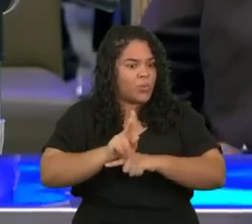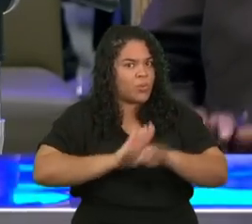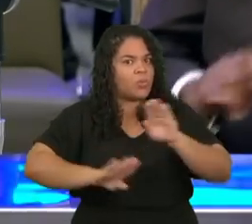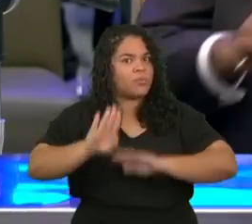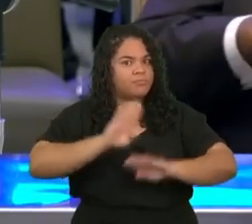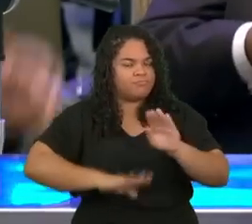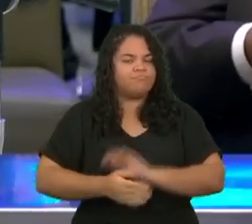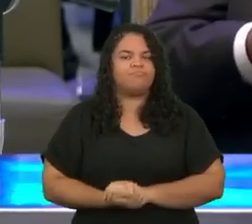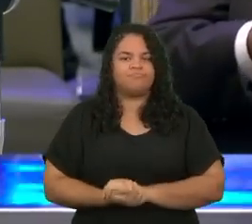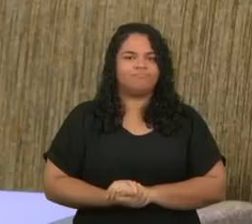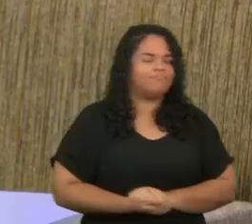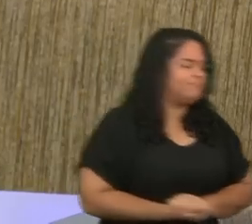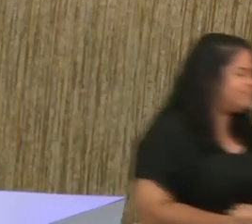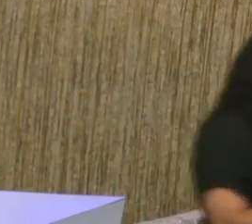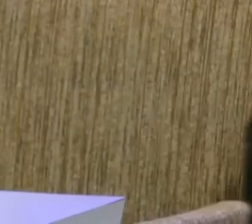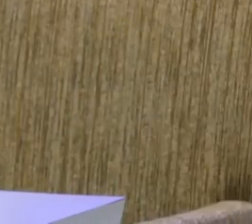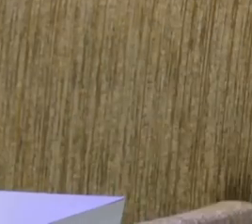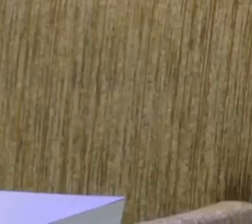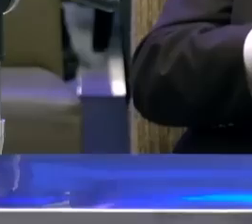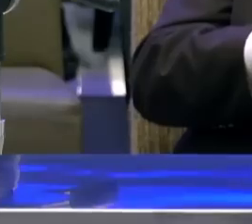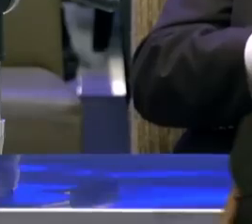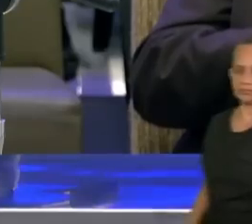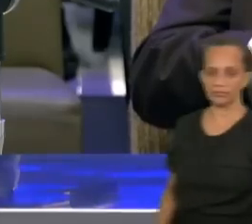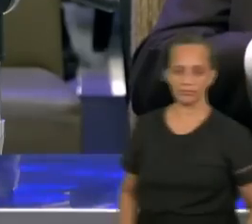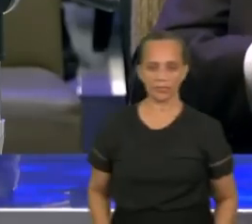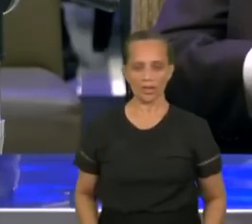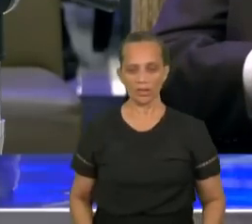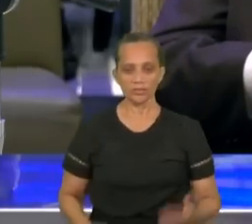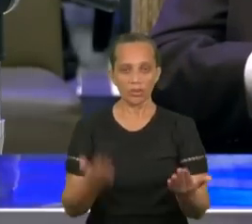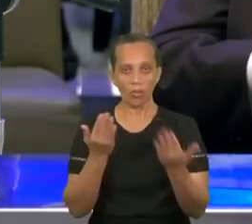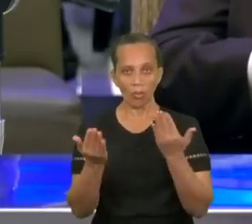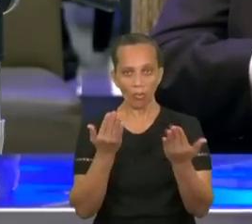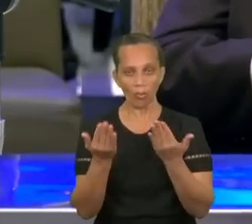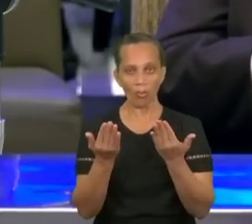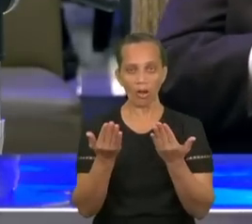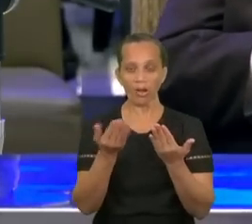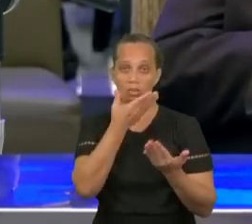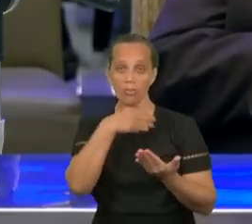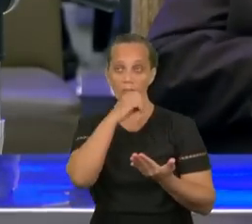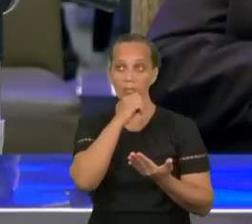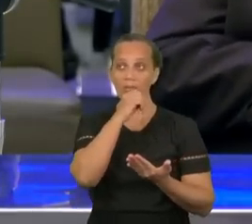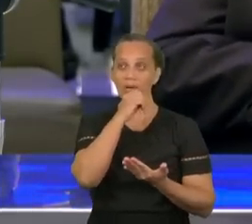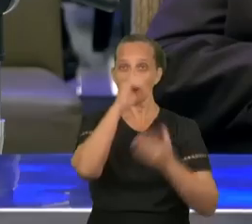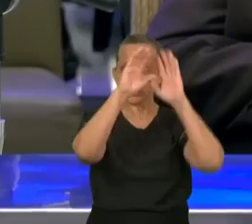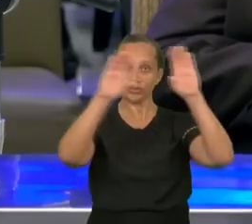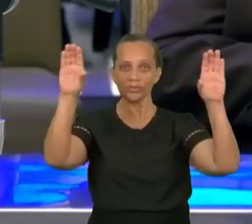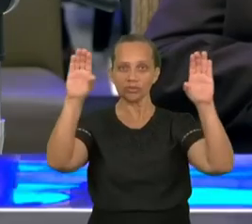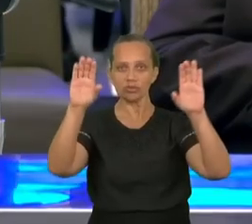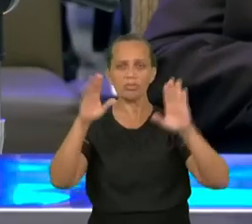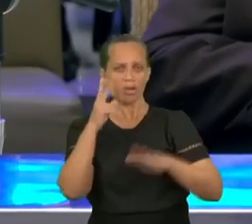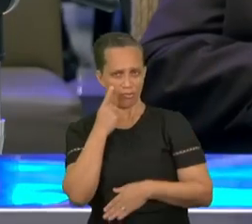irmãos eu sei que tem um lado positivo e ele se compara ao Pai Celestial mas o pai do filho